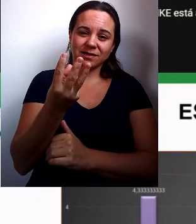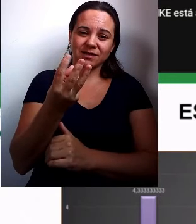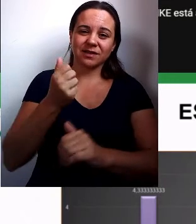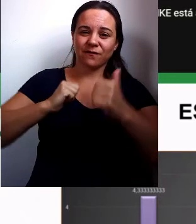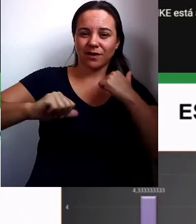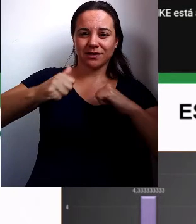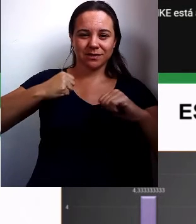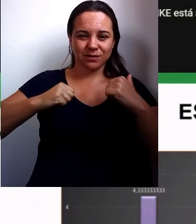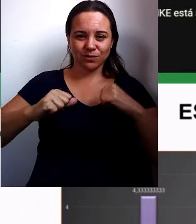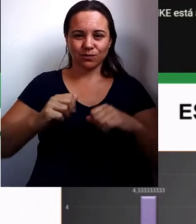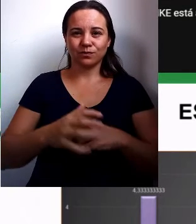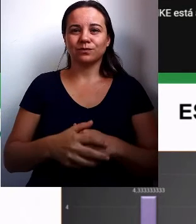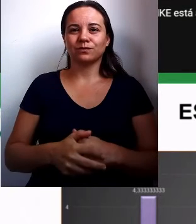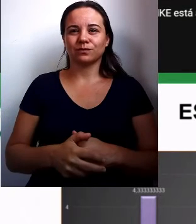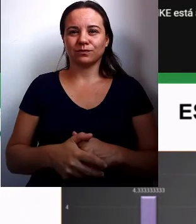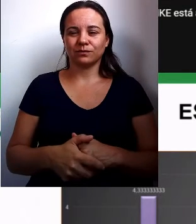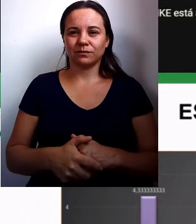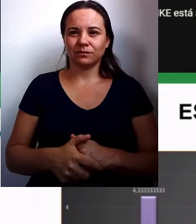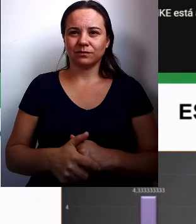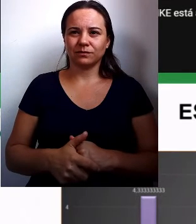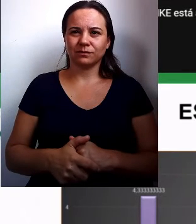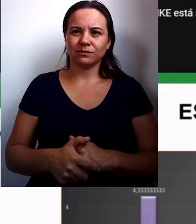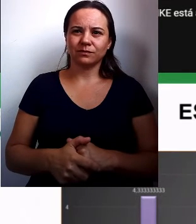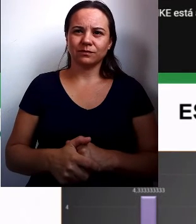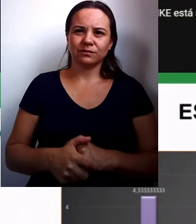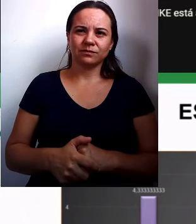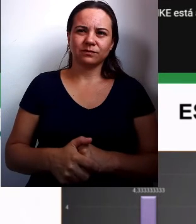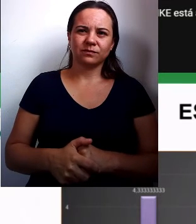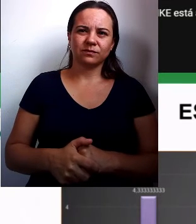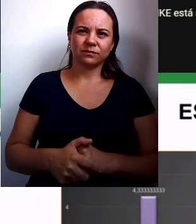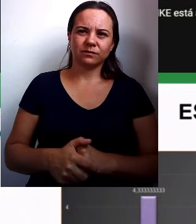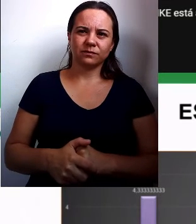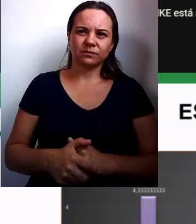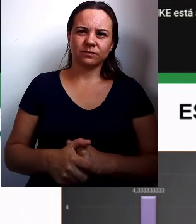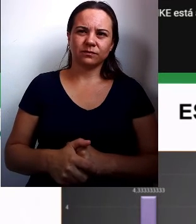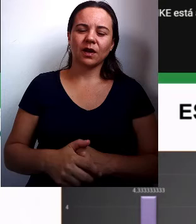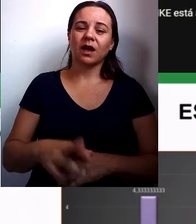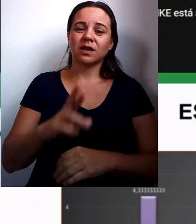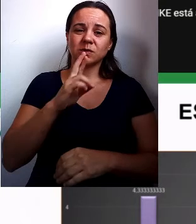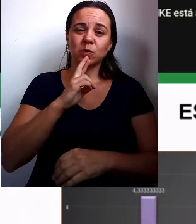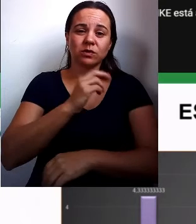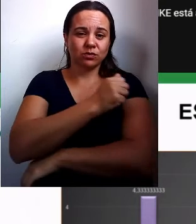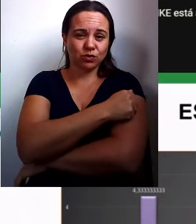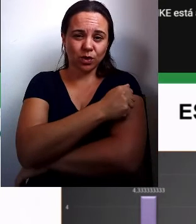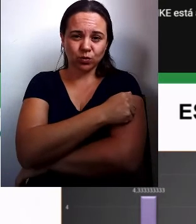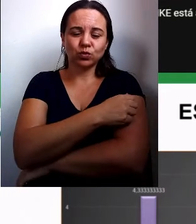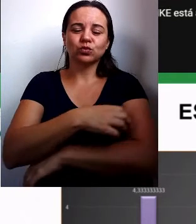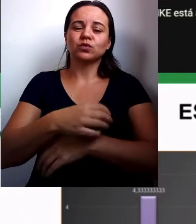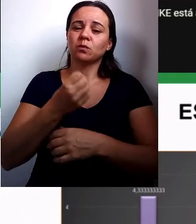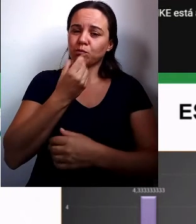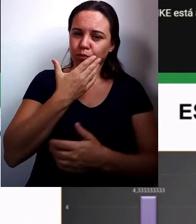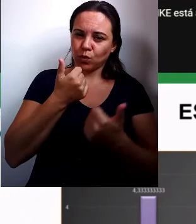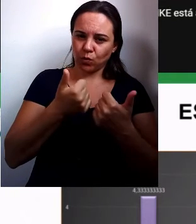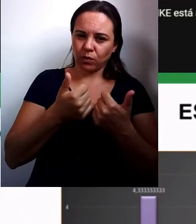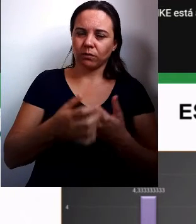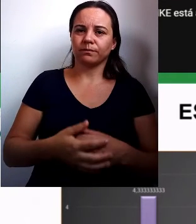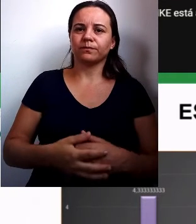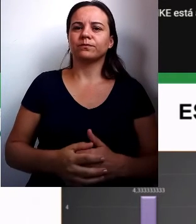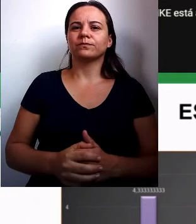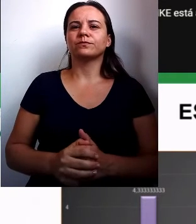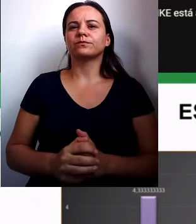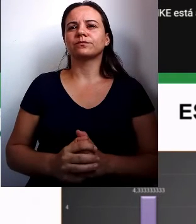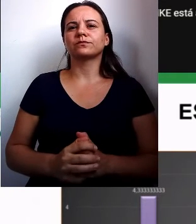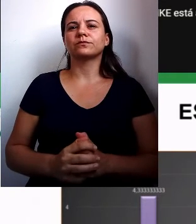na avaliação. Eram 3 questões aqui, né? E a média ficou, então, em 4,3 da resposta dos alunos, né? Na